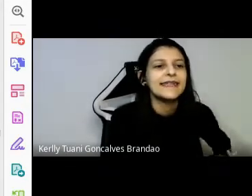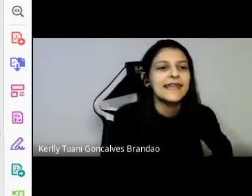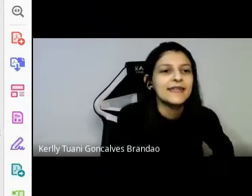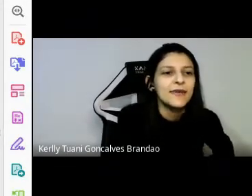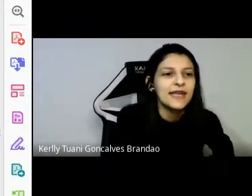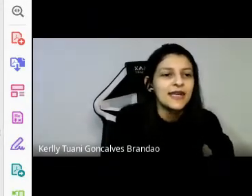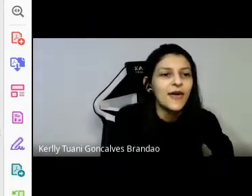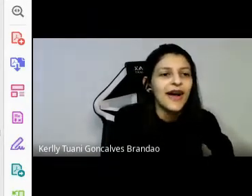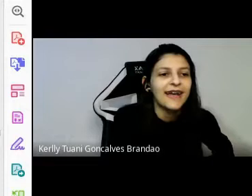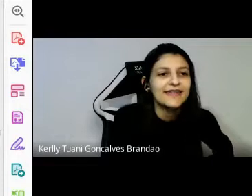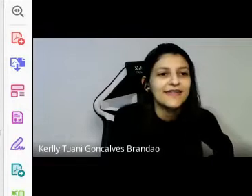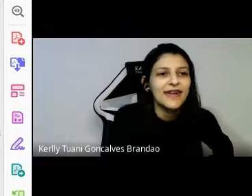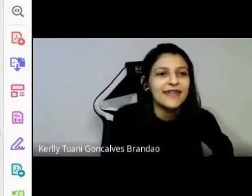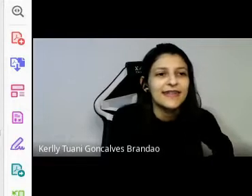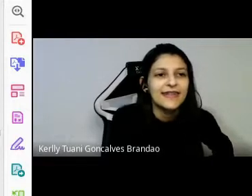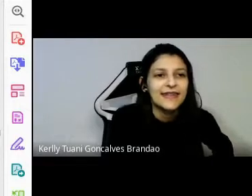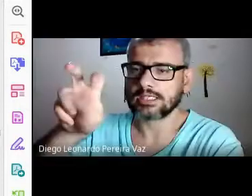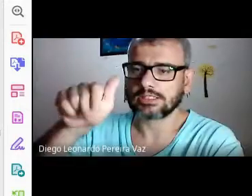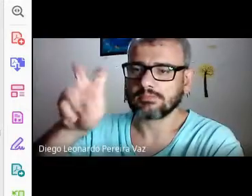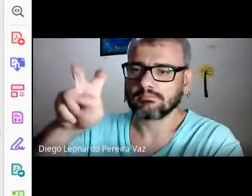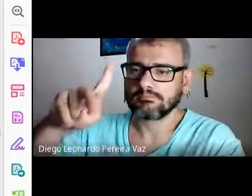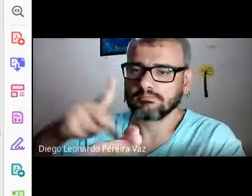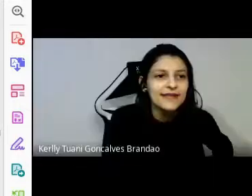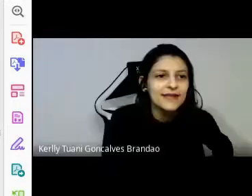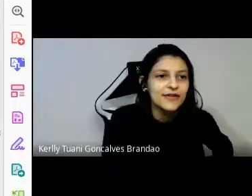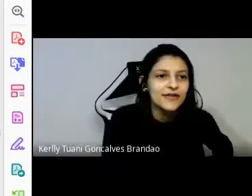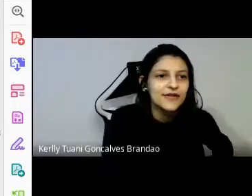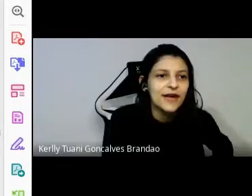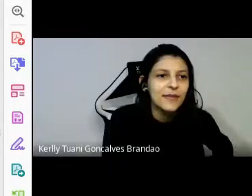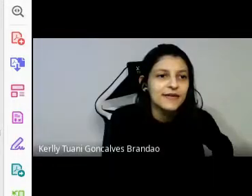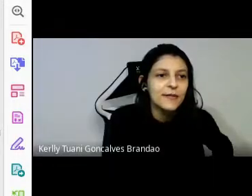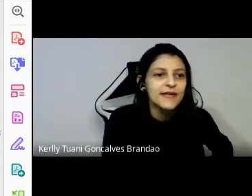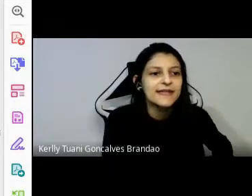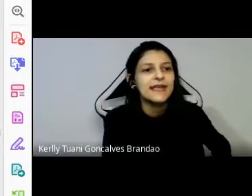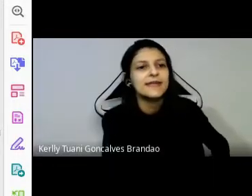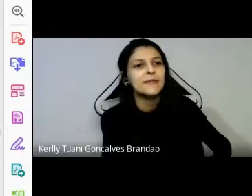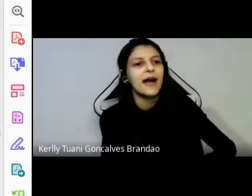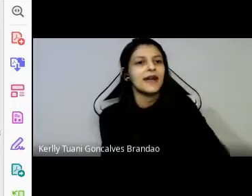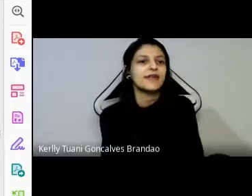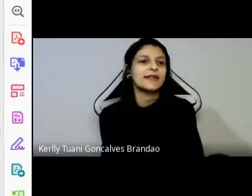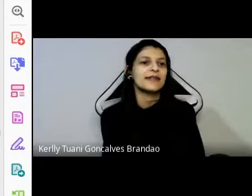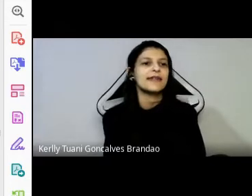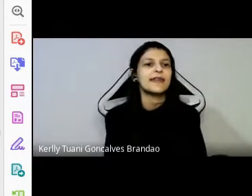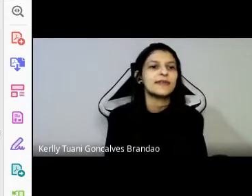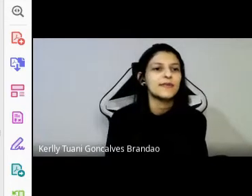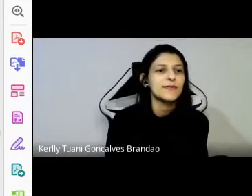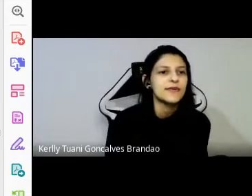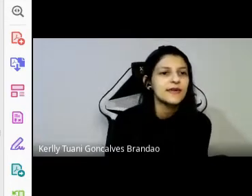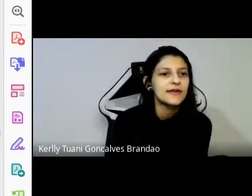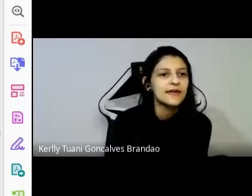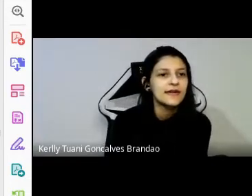Esse texto aí, ó, a Raíssa já treinou bastante. É mais ou menos 15 páginas esse